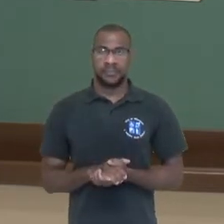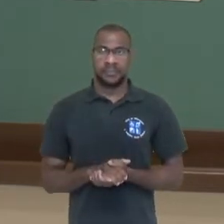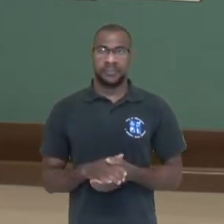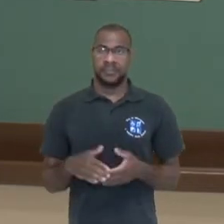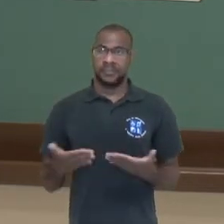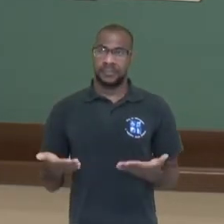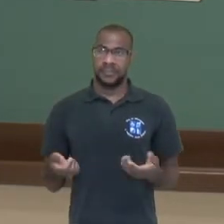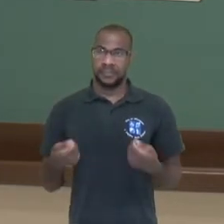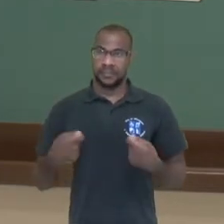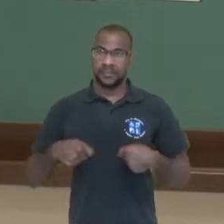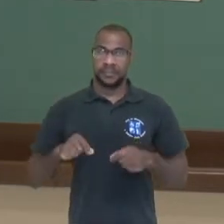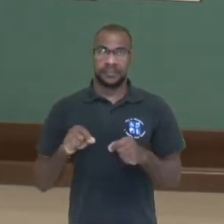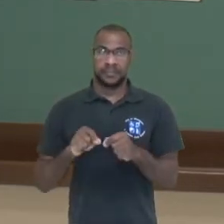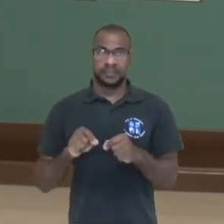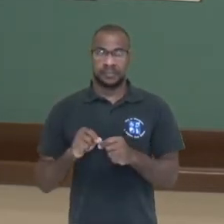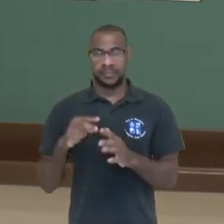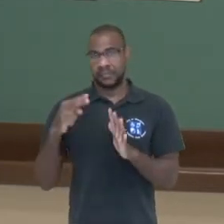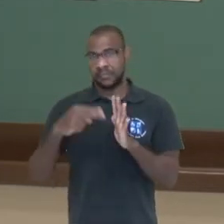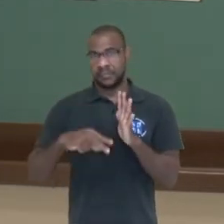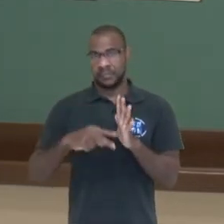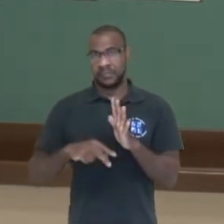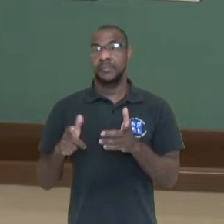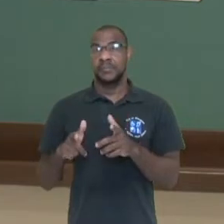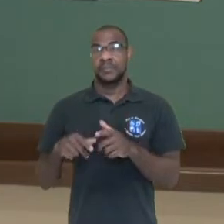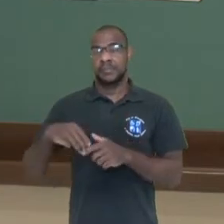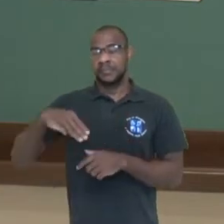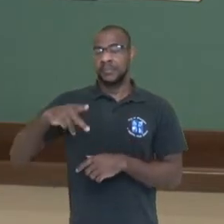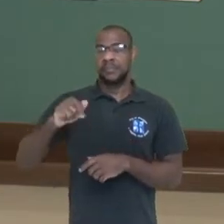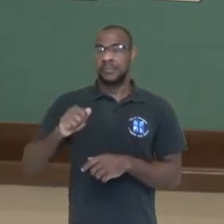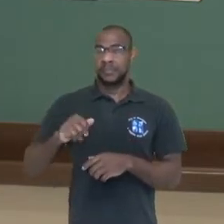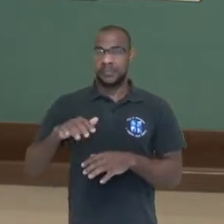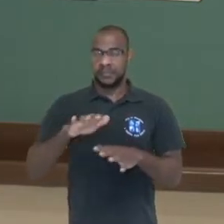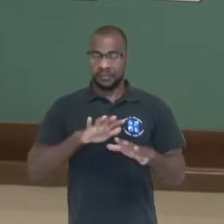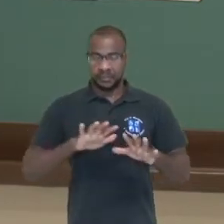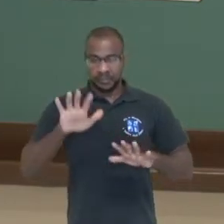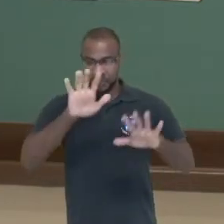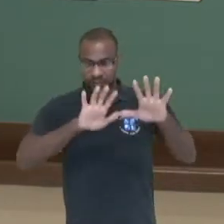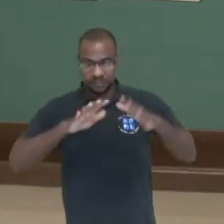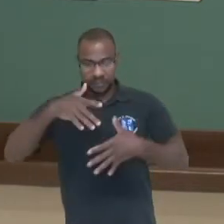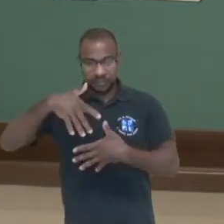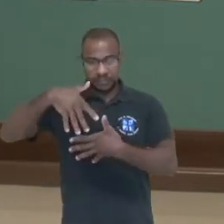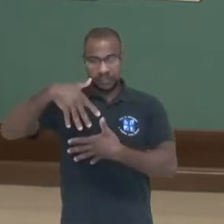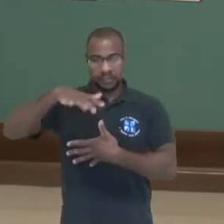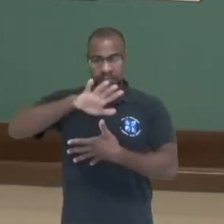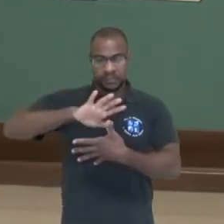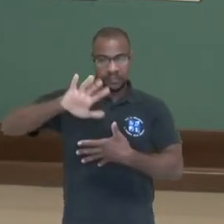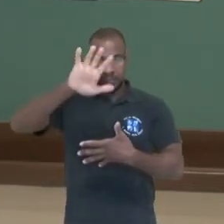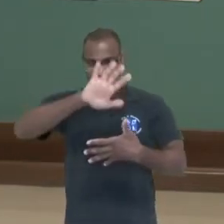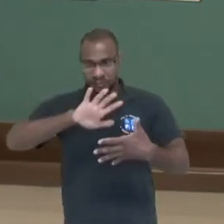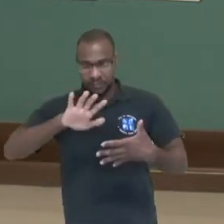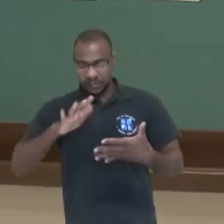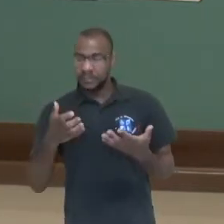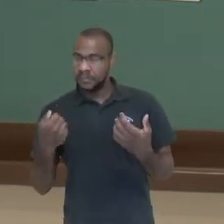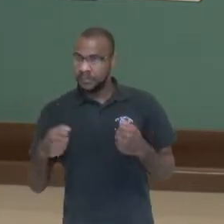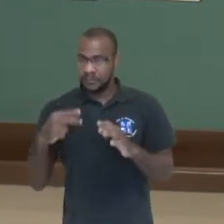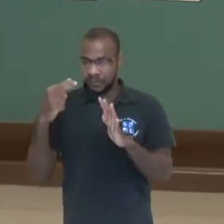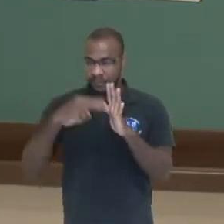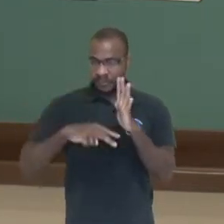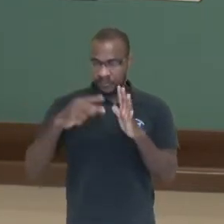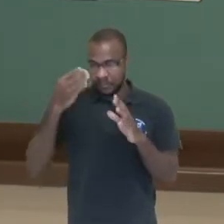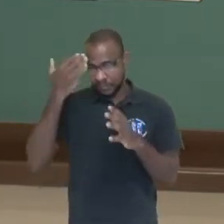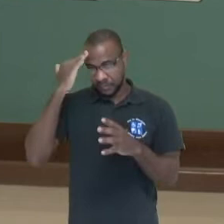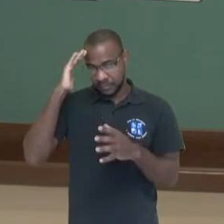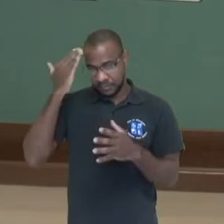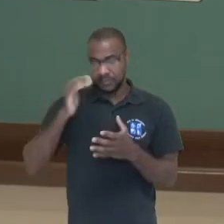A gente precisa fazer essas leituras de mapa, gente, em várias situações. Pode ser que você nunca precise, mas e vai que você